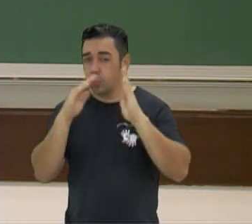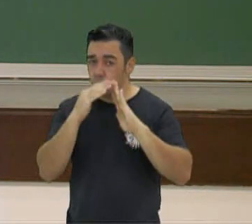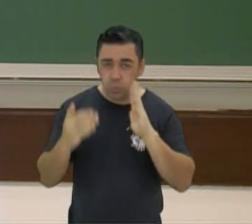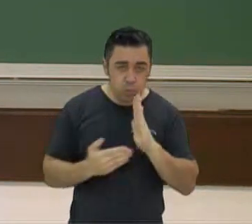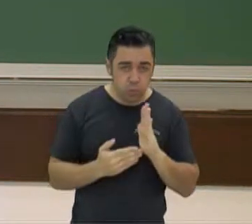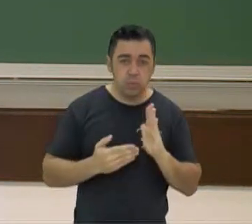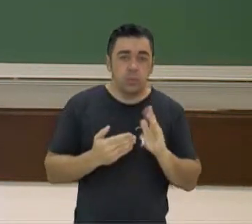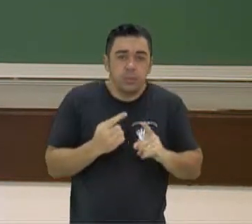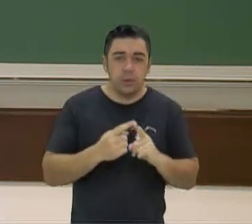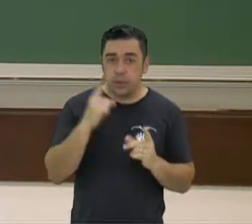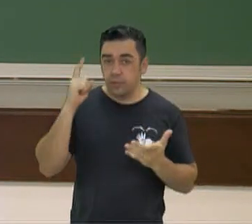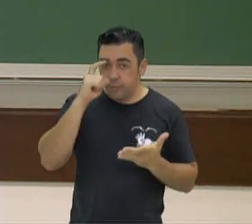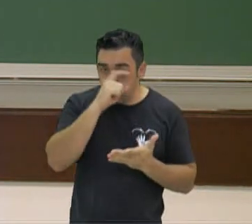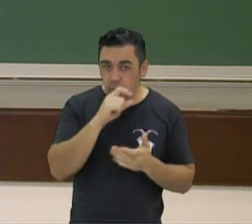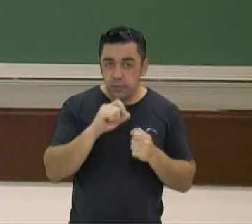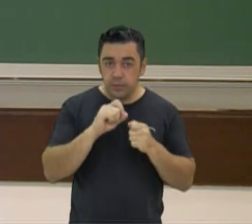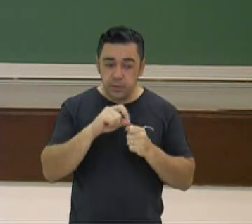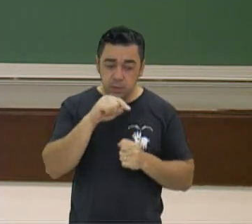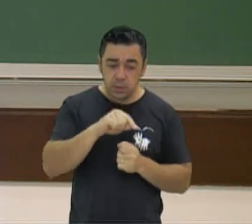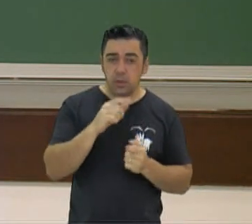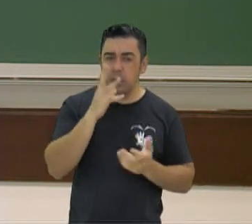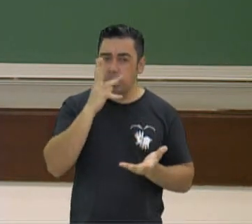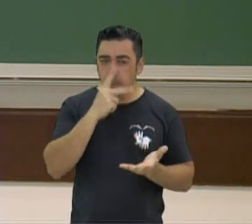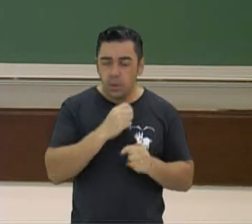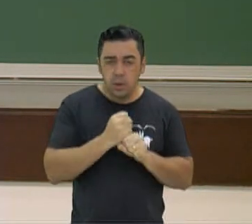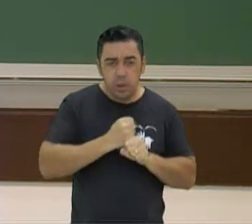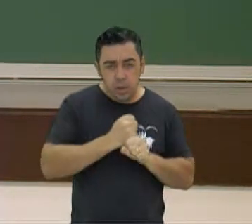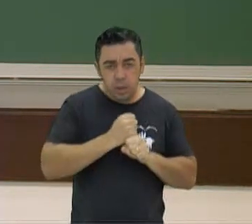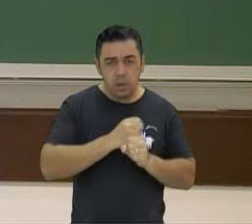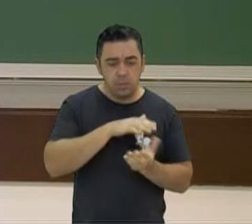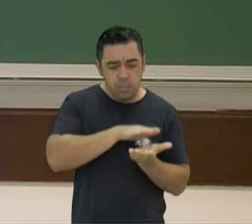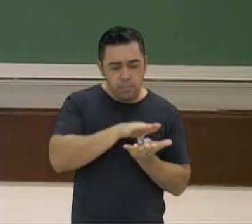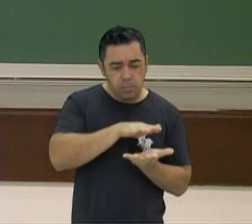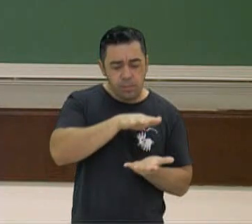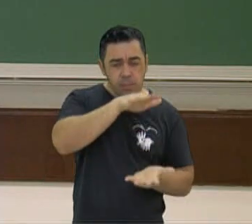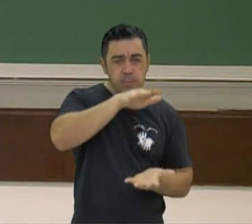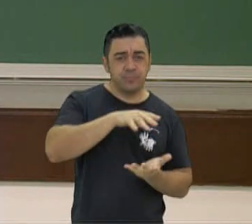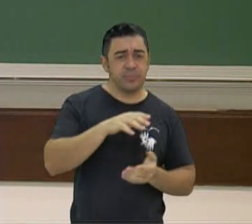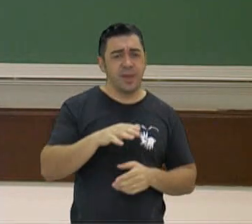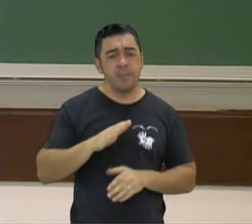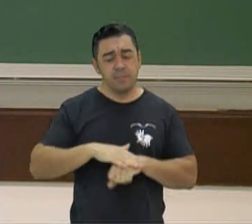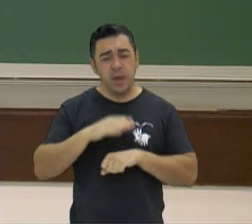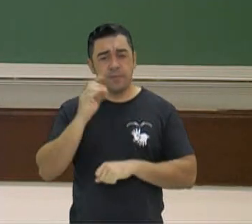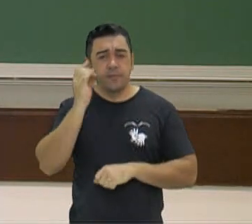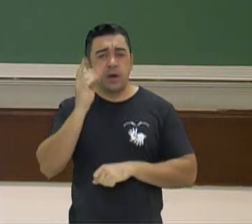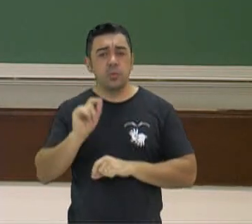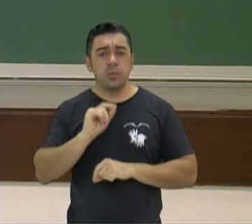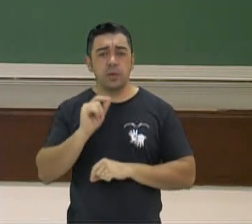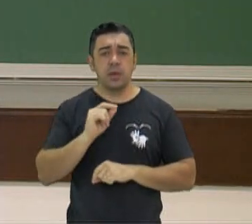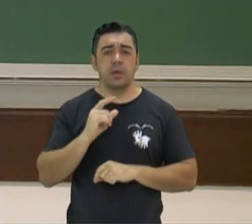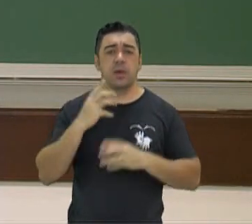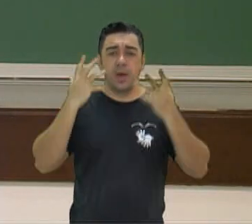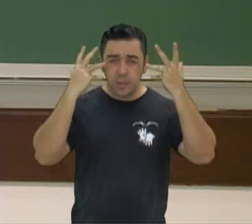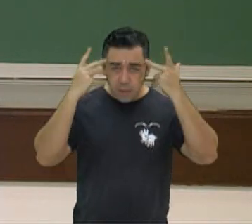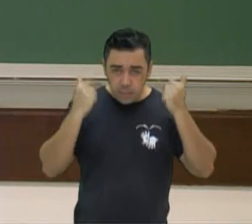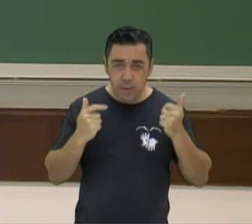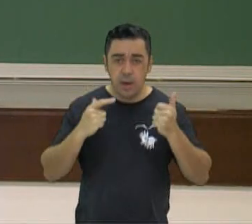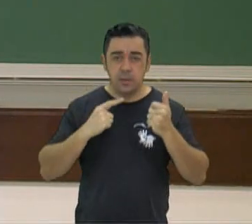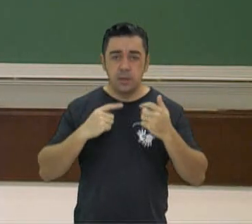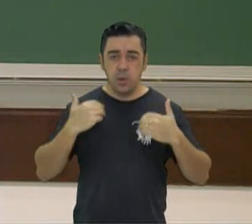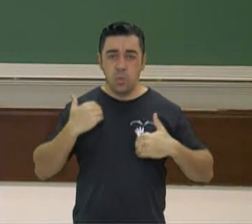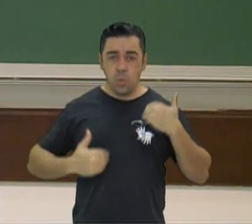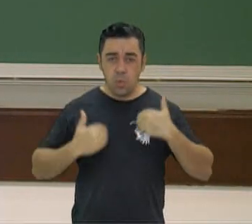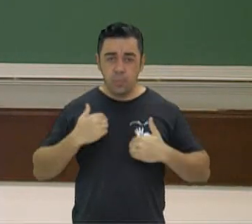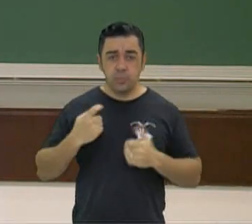né? Porque além de ser difícil de formar, é mais fácil de acontecer com animais que têm partes duras, né? Animais que, por exemplo, uma água-viva, que o corpo